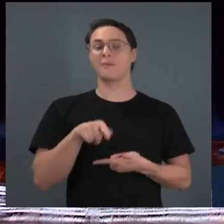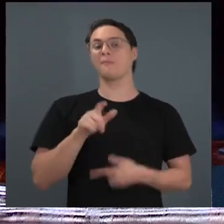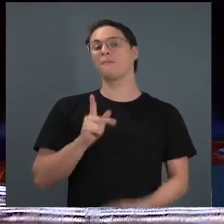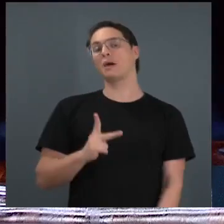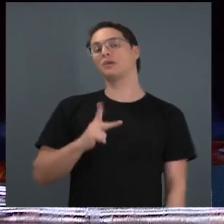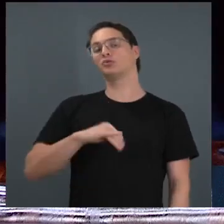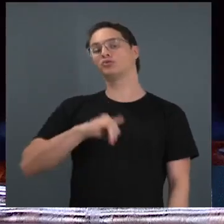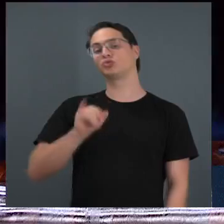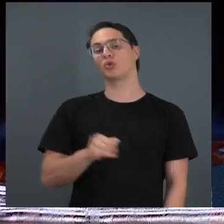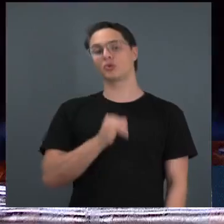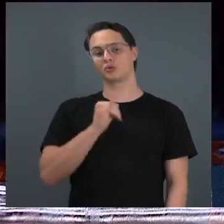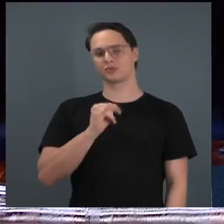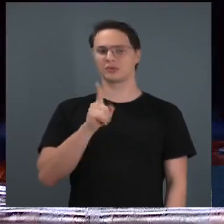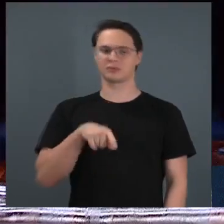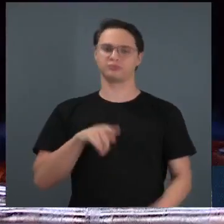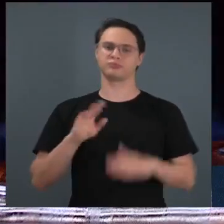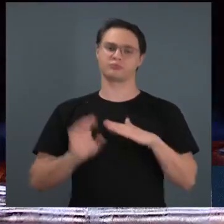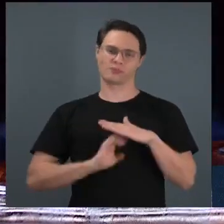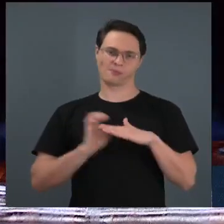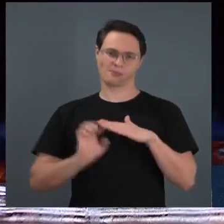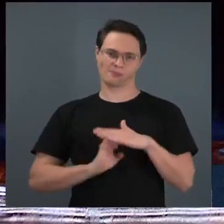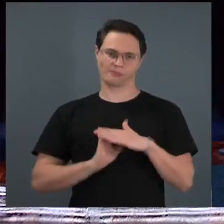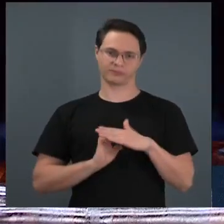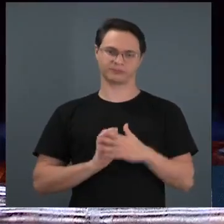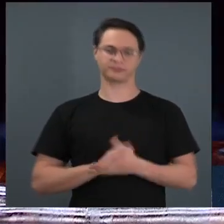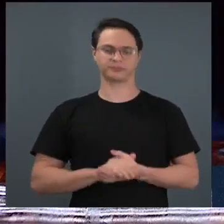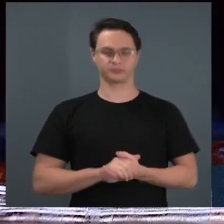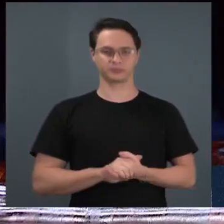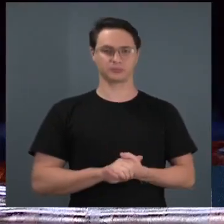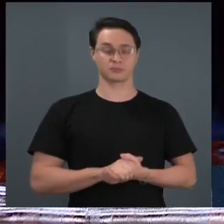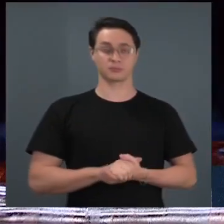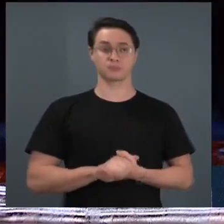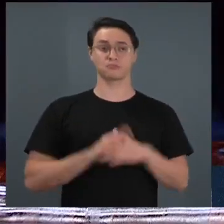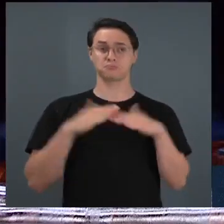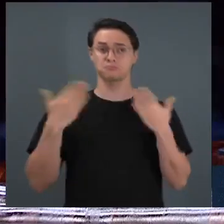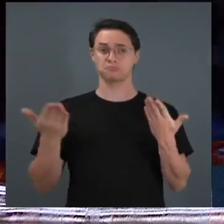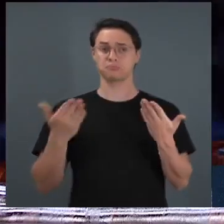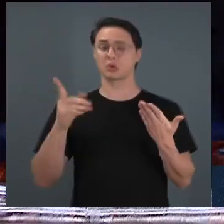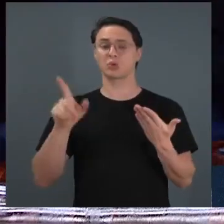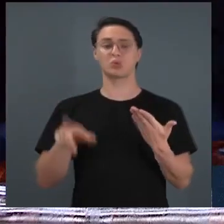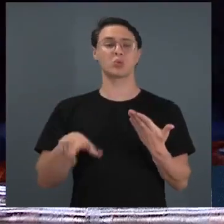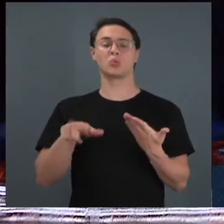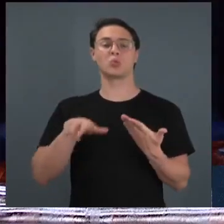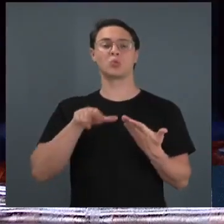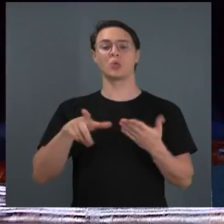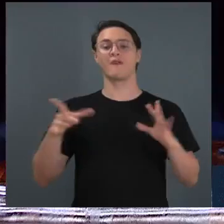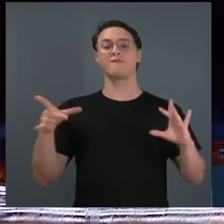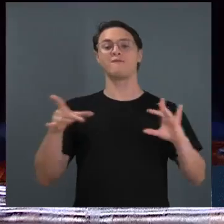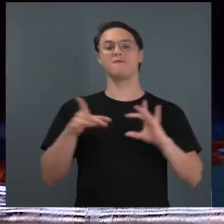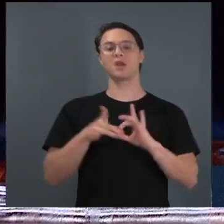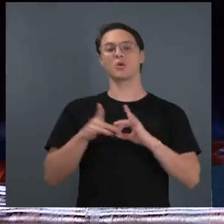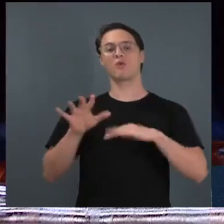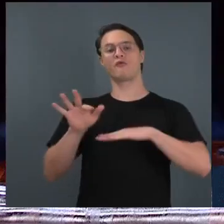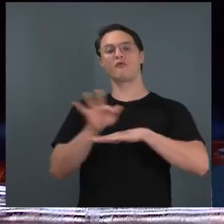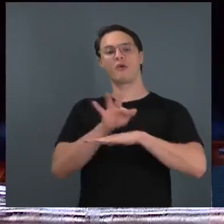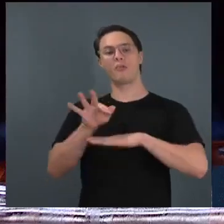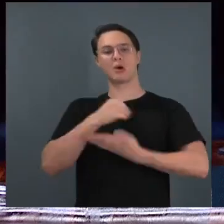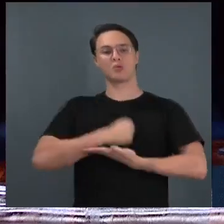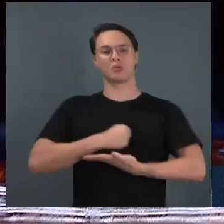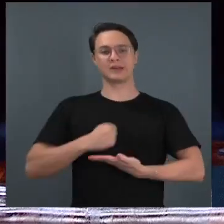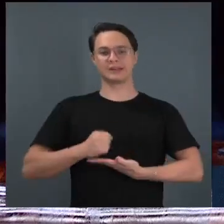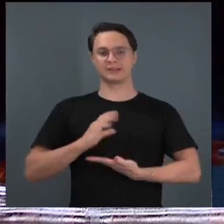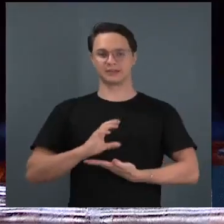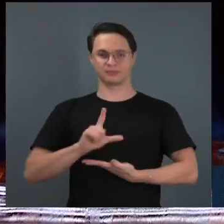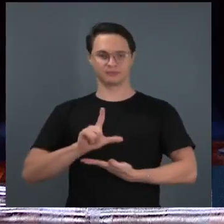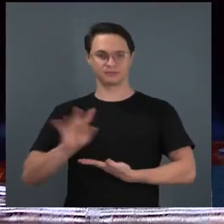jurídica, popularmente chamado de PJ, em vez de estabelecer um vínculo formal redigido pela